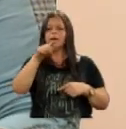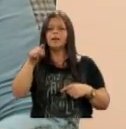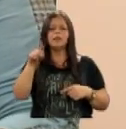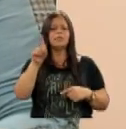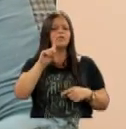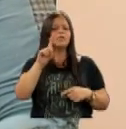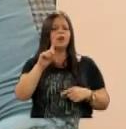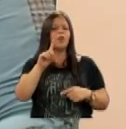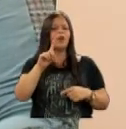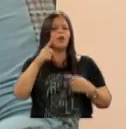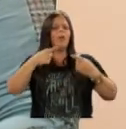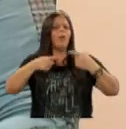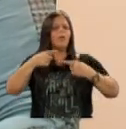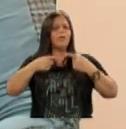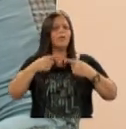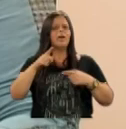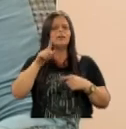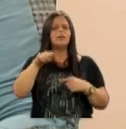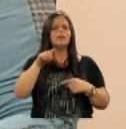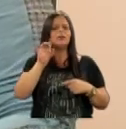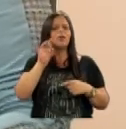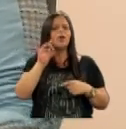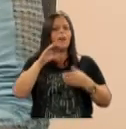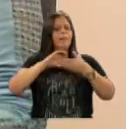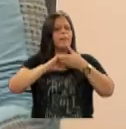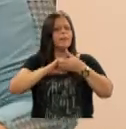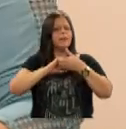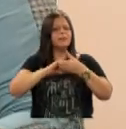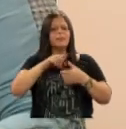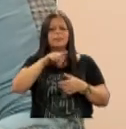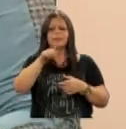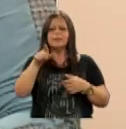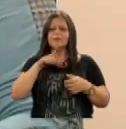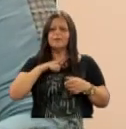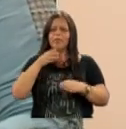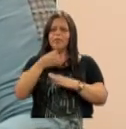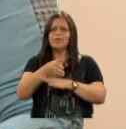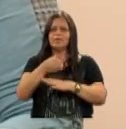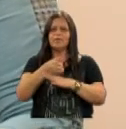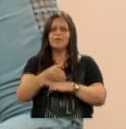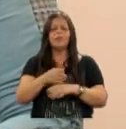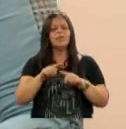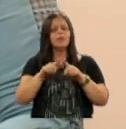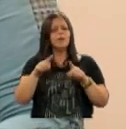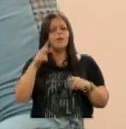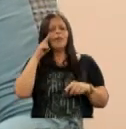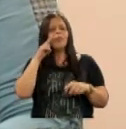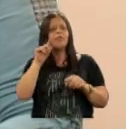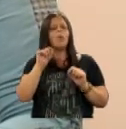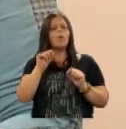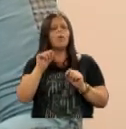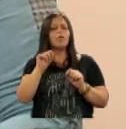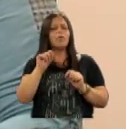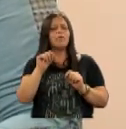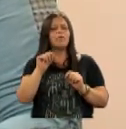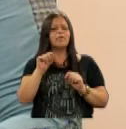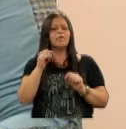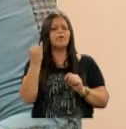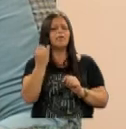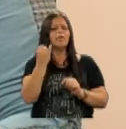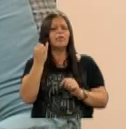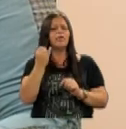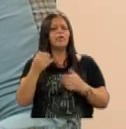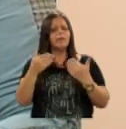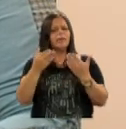eles não se torna competitivo se torna apenas uma parceria que estão ali participando então a gente vê o quanto é importante nós